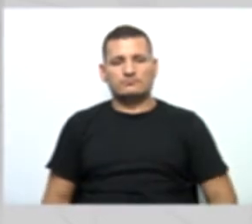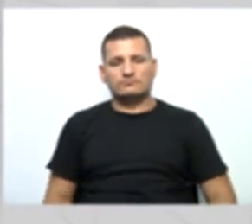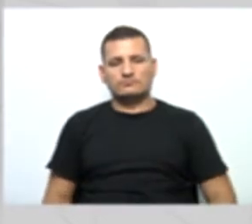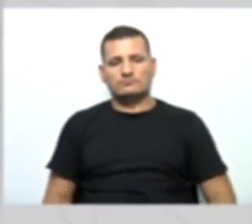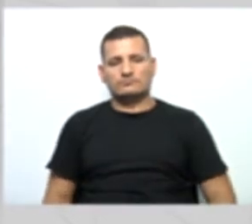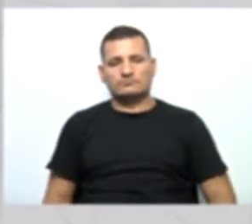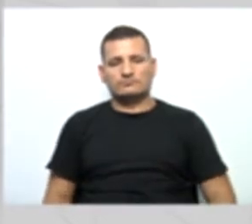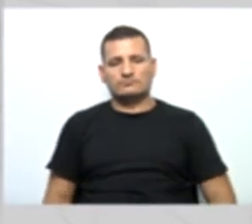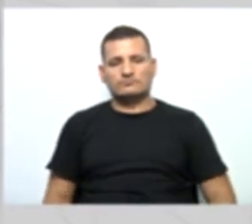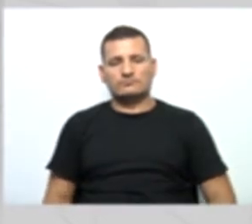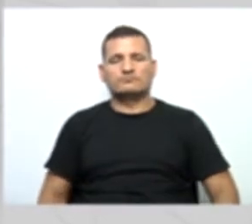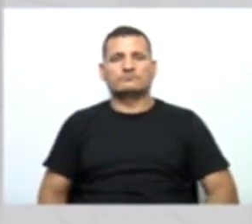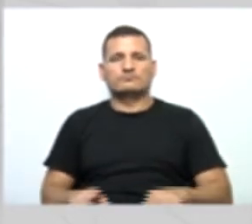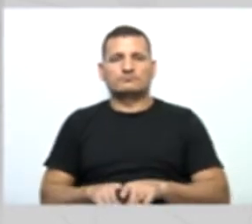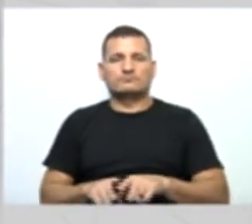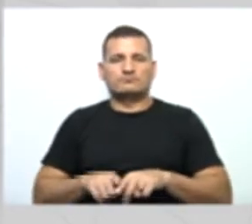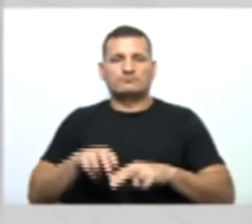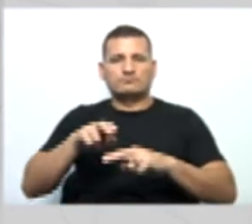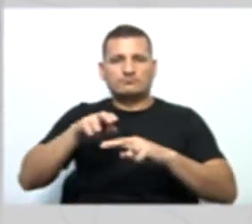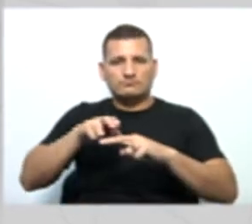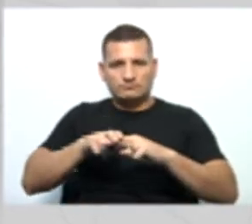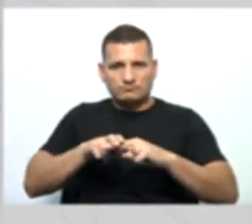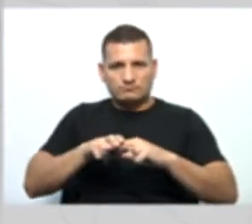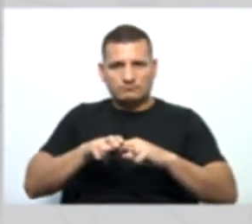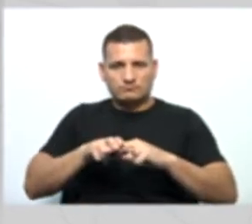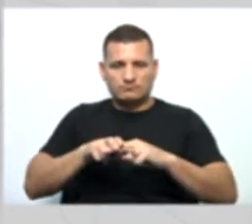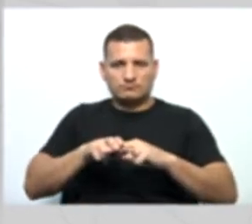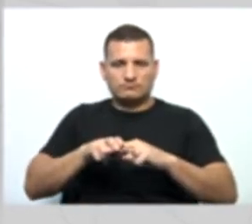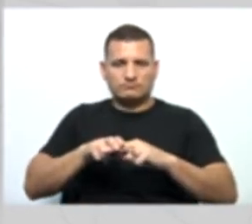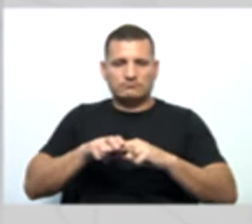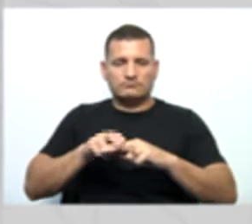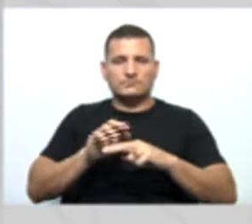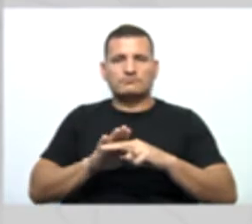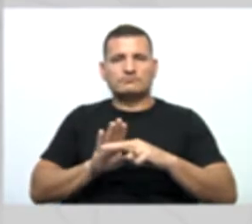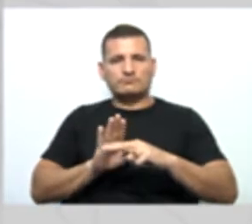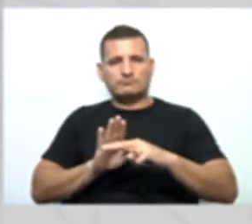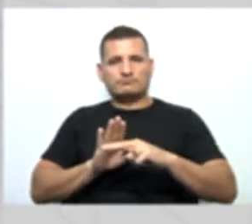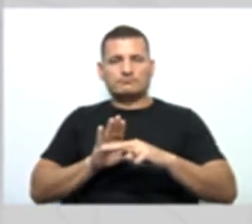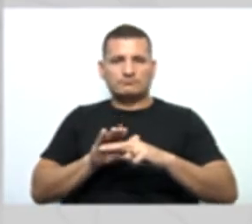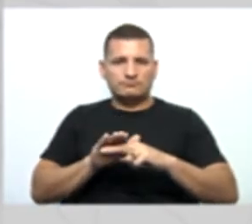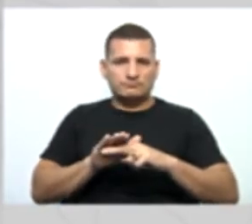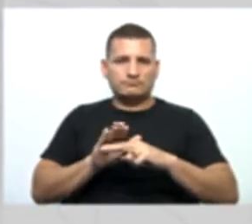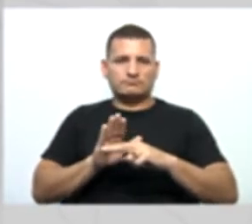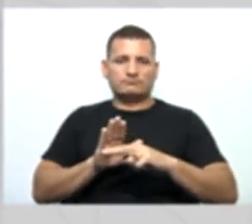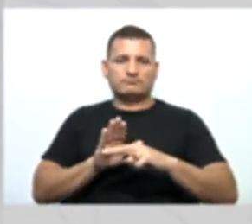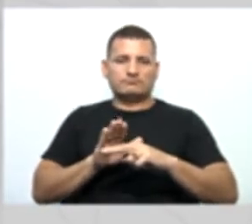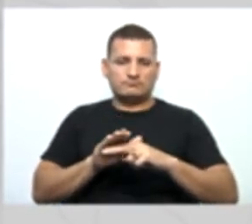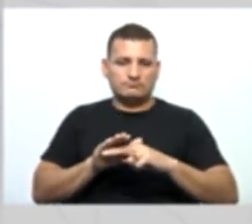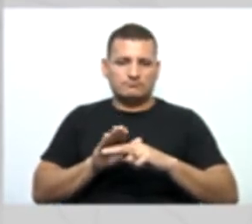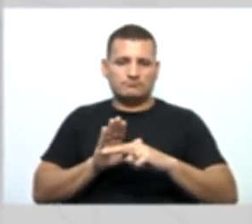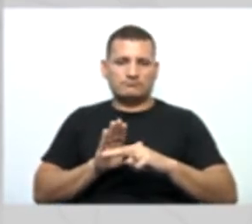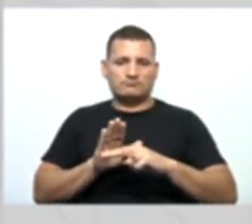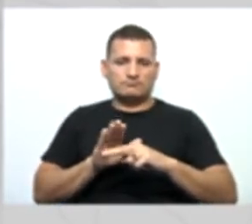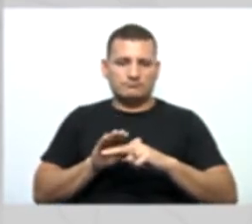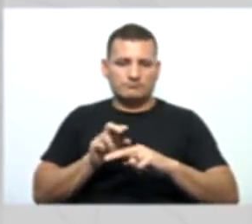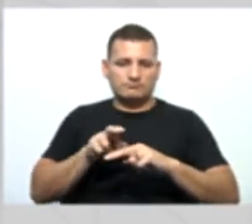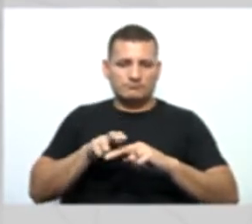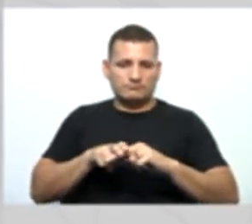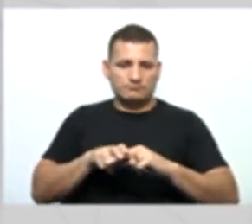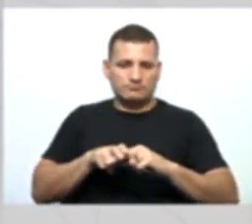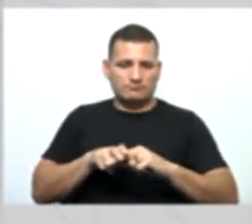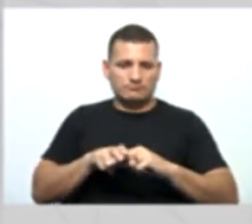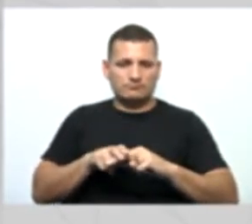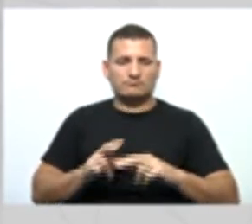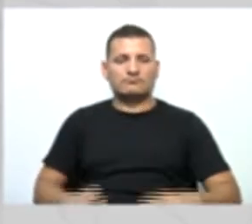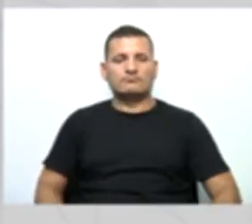a inclinação da sua cadeira, ok? Então você pode sim regular a inclinação da sua